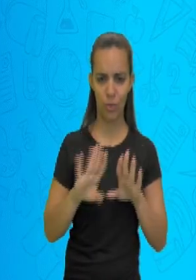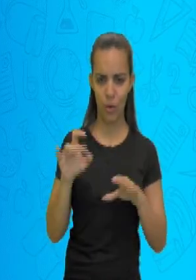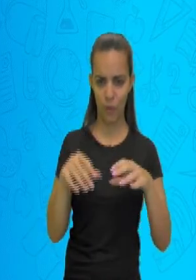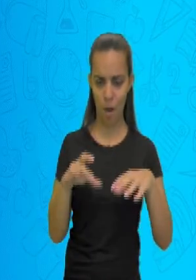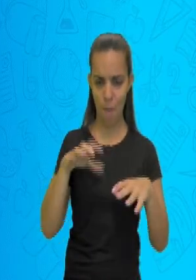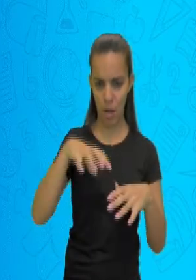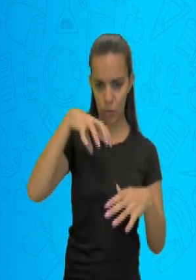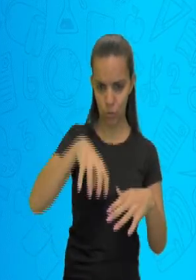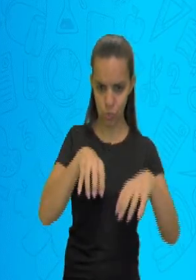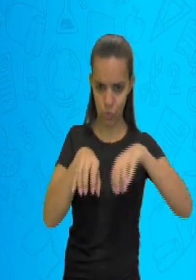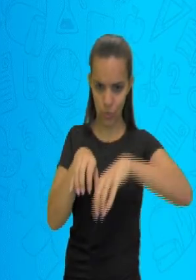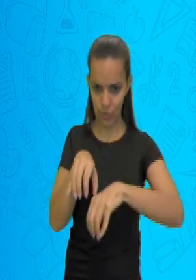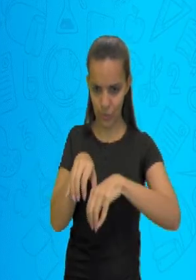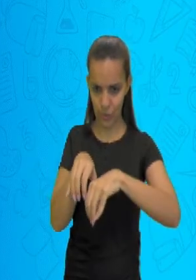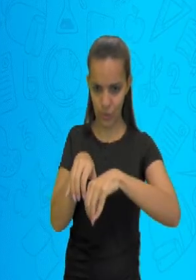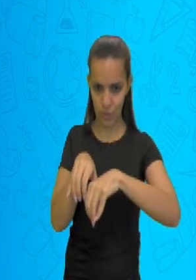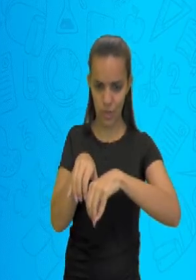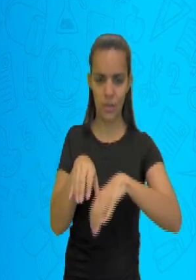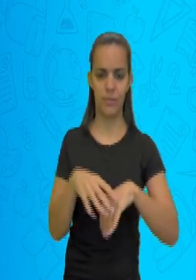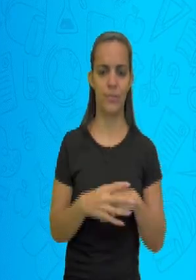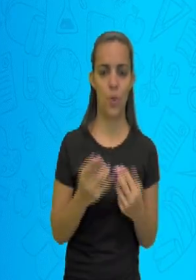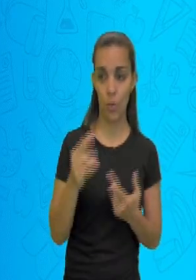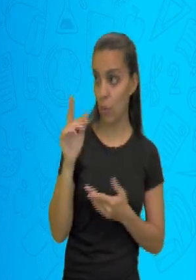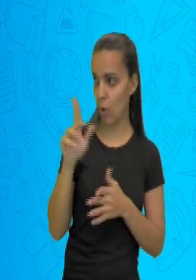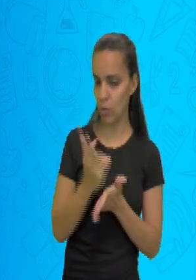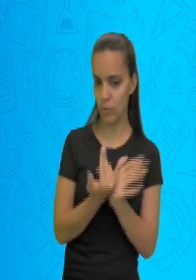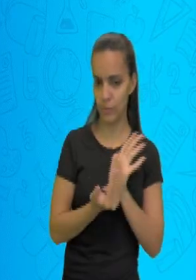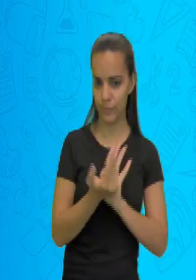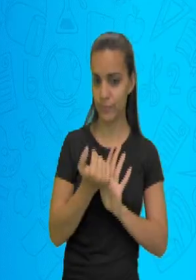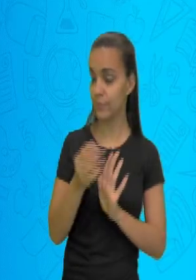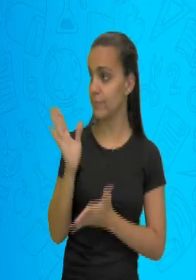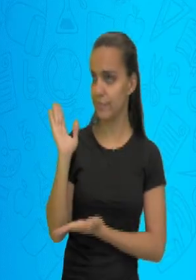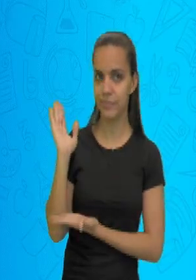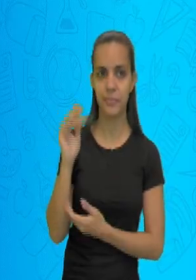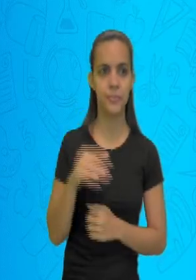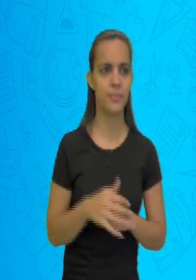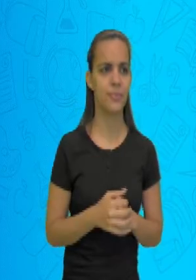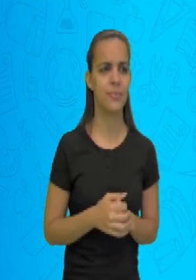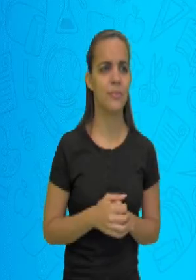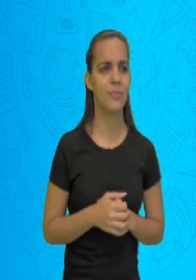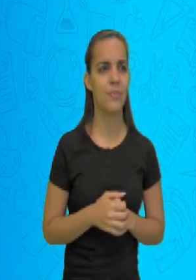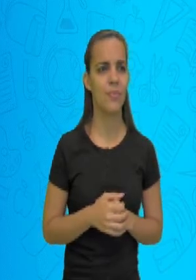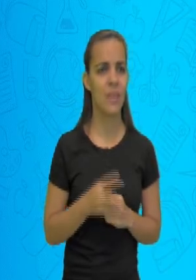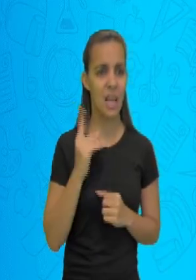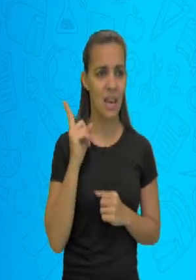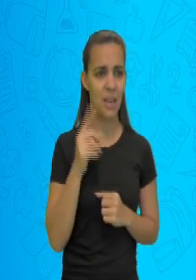e uma entrada. Lá dentro, ainda assim é muito